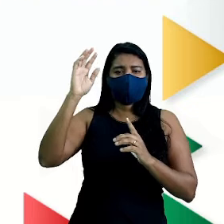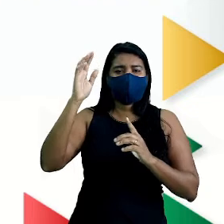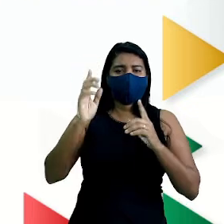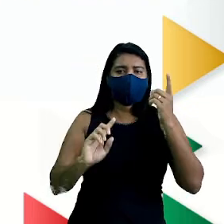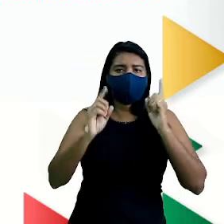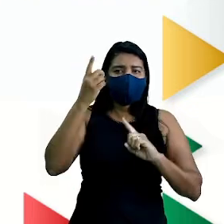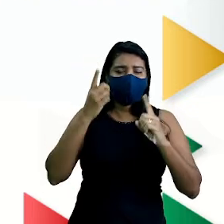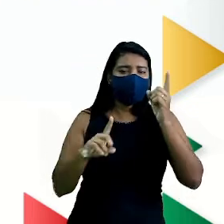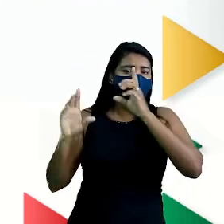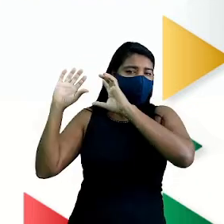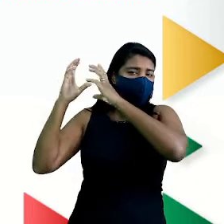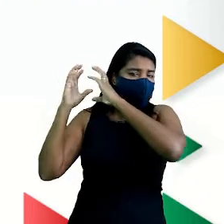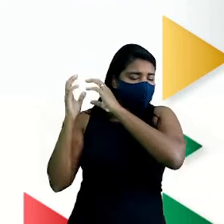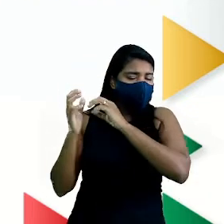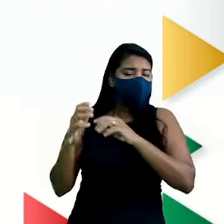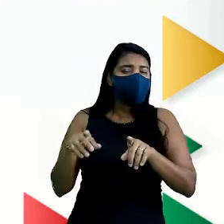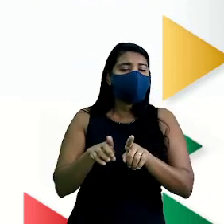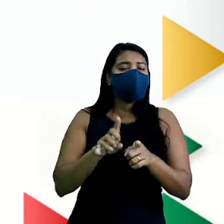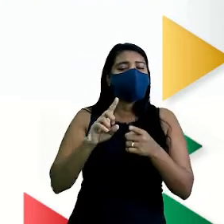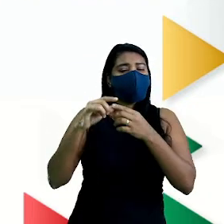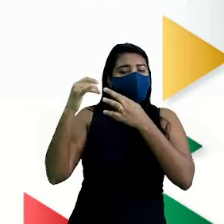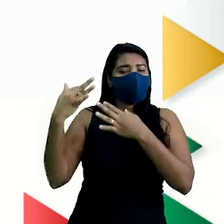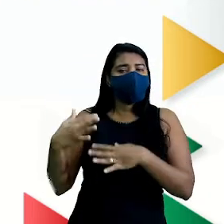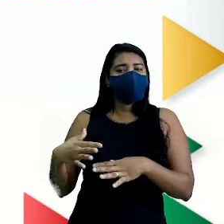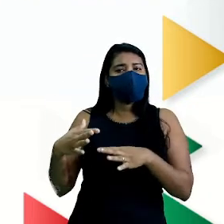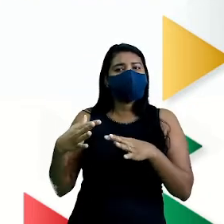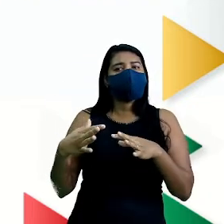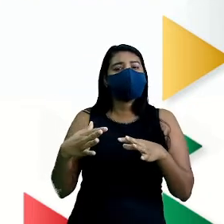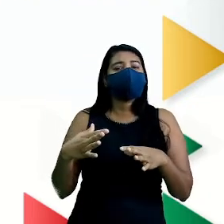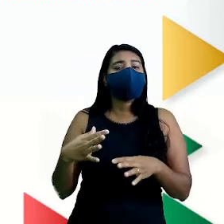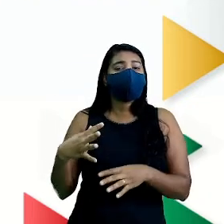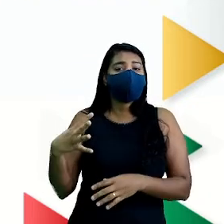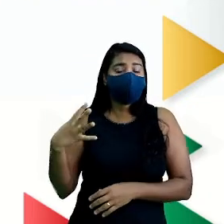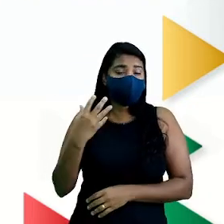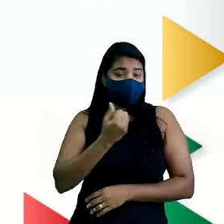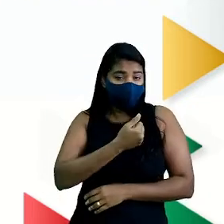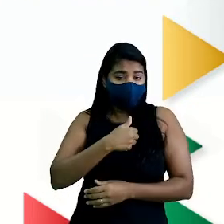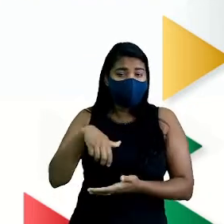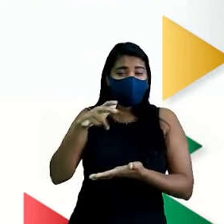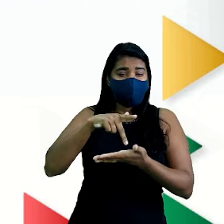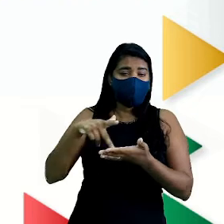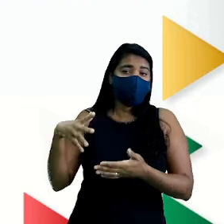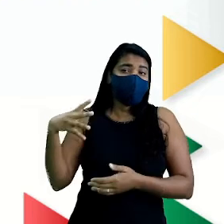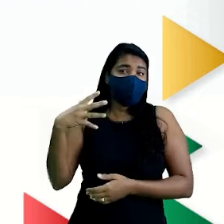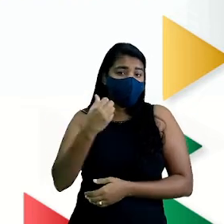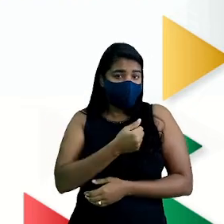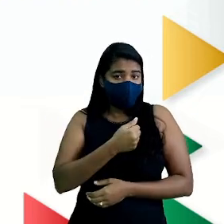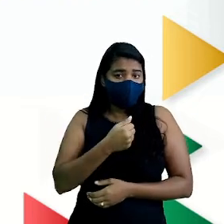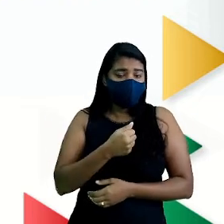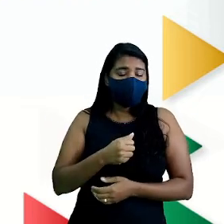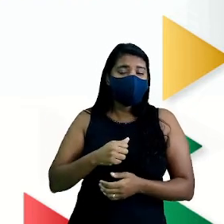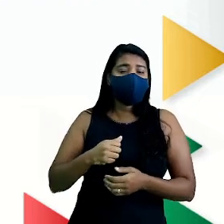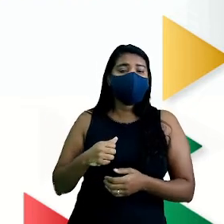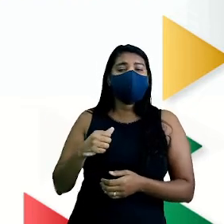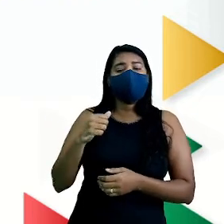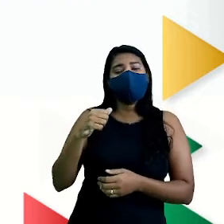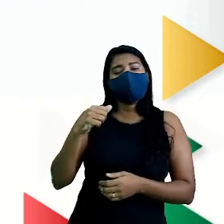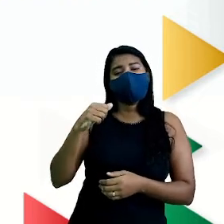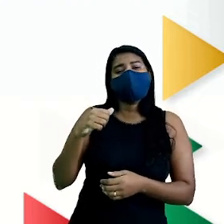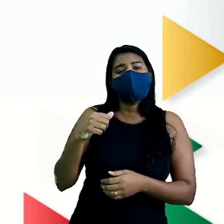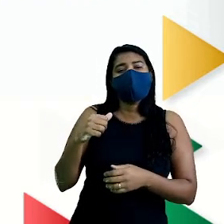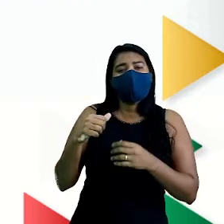por notas curtas e andamento rápido, né, já é uma coisa bem mais rápida. Os metais atingem notas mais altas, né, notas